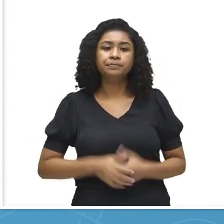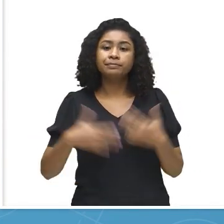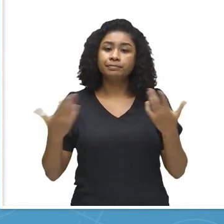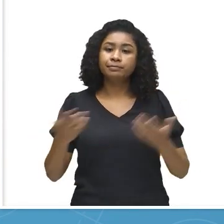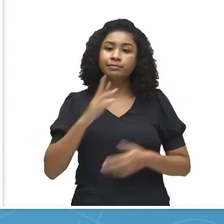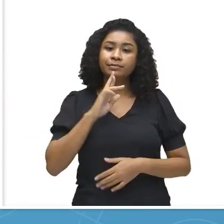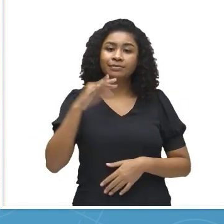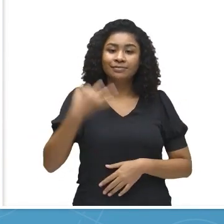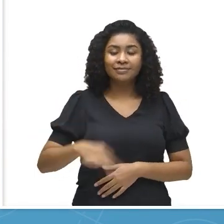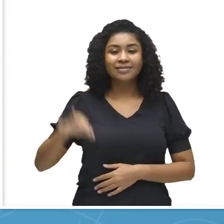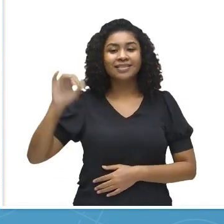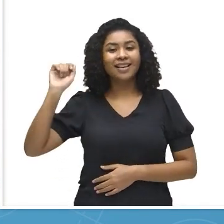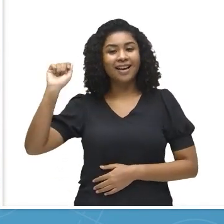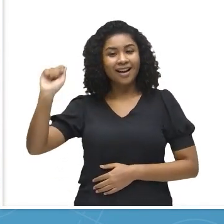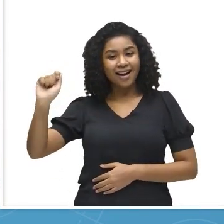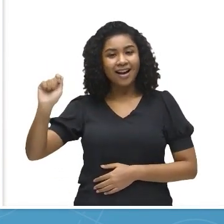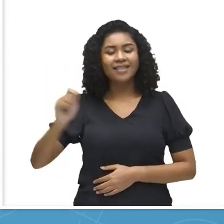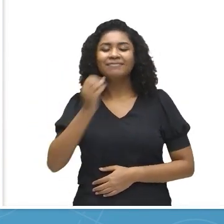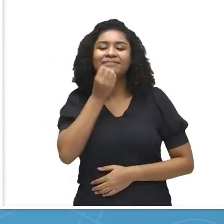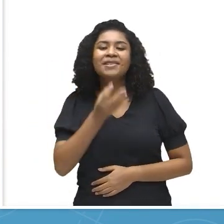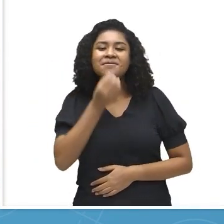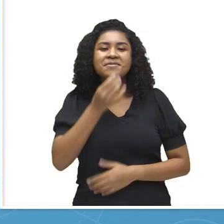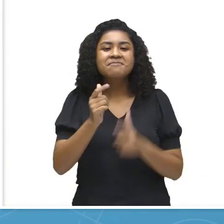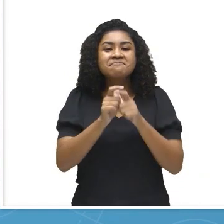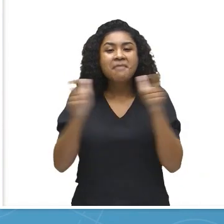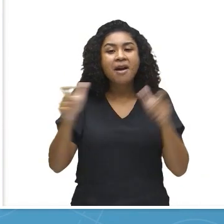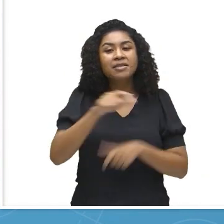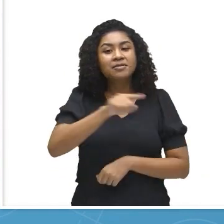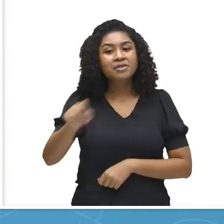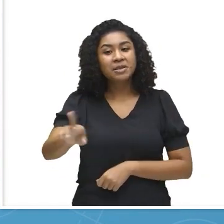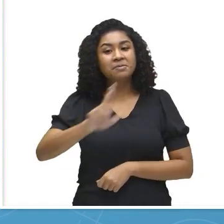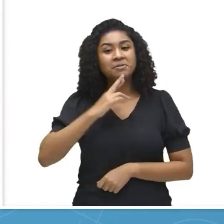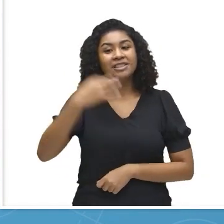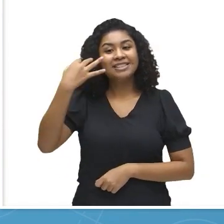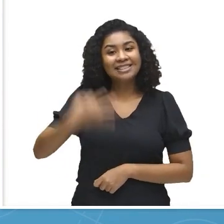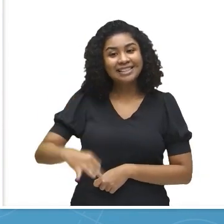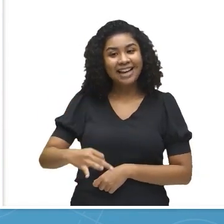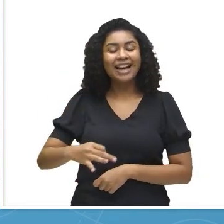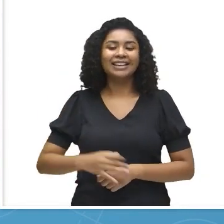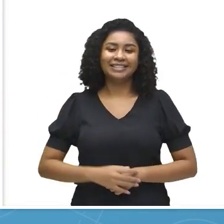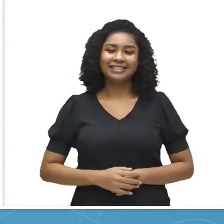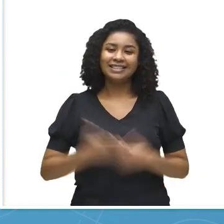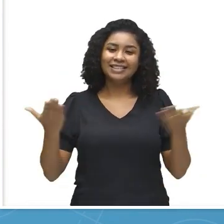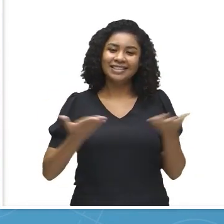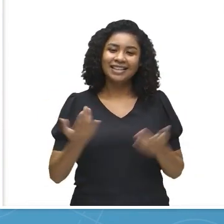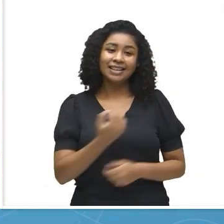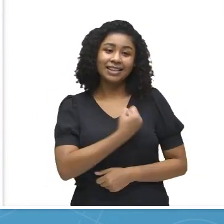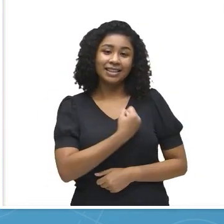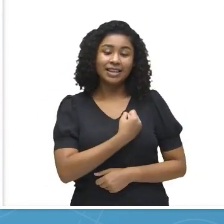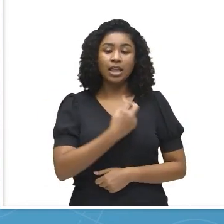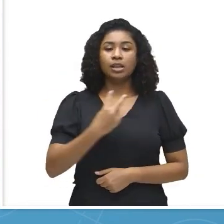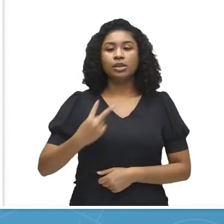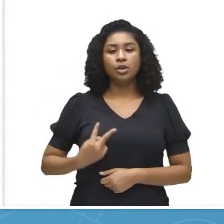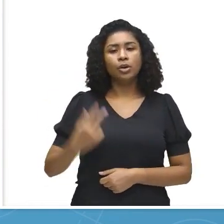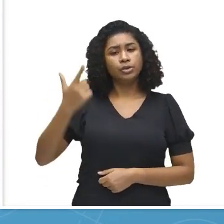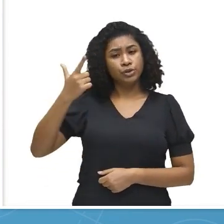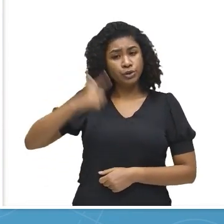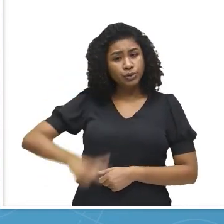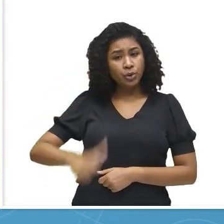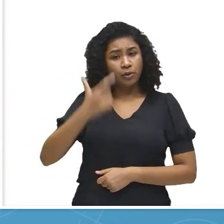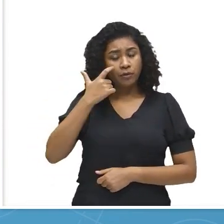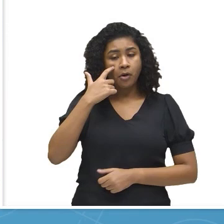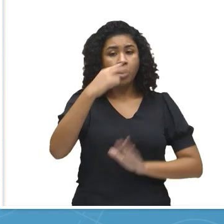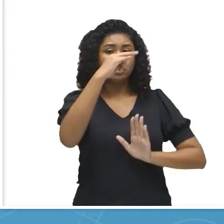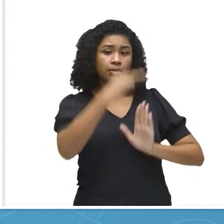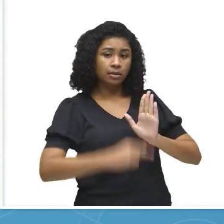A. Que bom que vocês, a maioria aqui conseguiu acertar. E agora a gente vai para a segunda questão, fazer o mesmo processo, a gente vai ler a